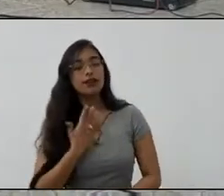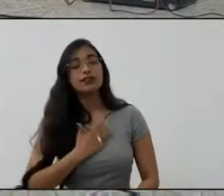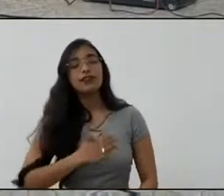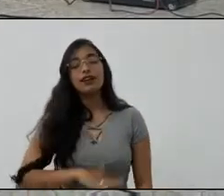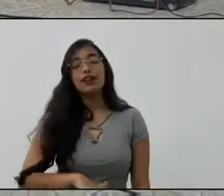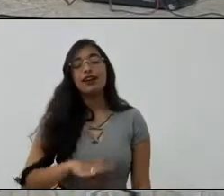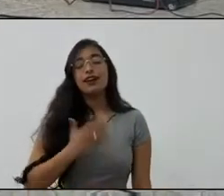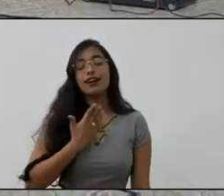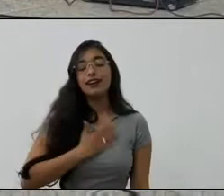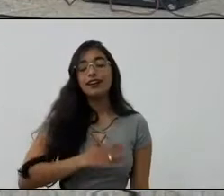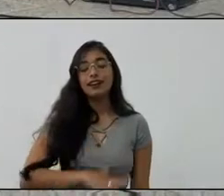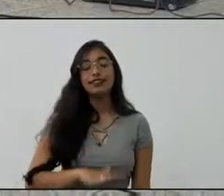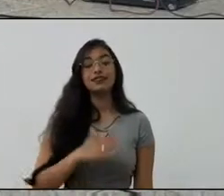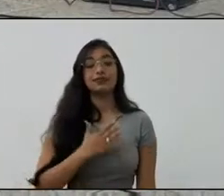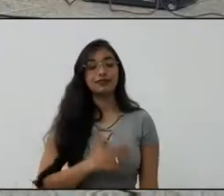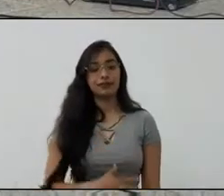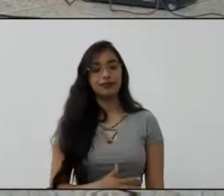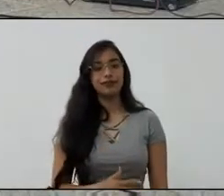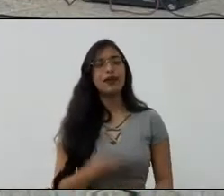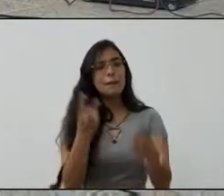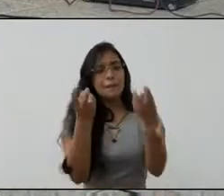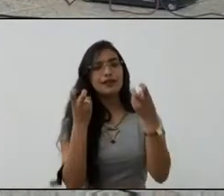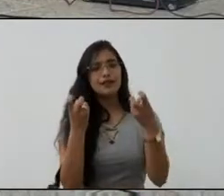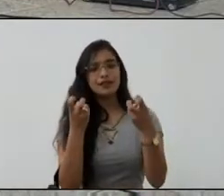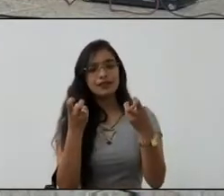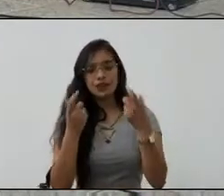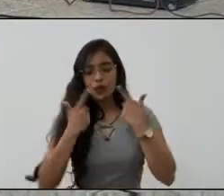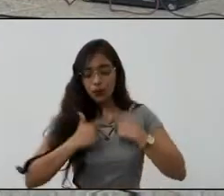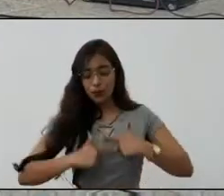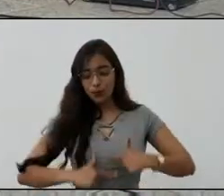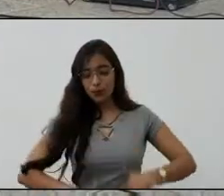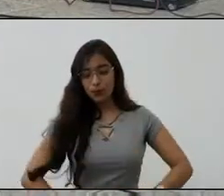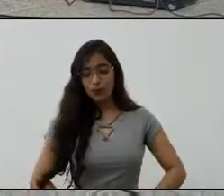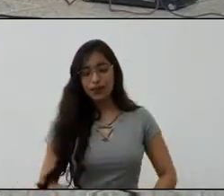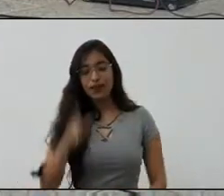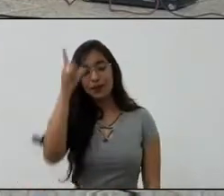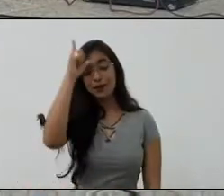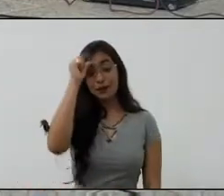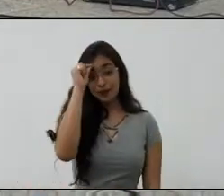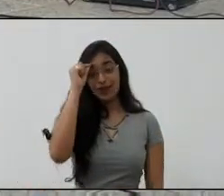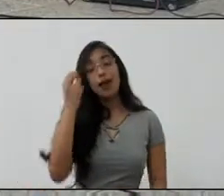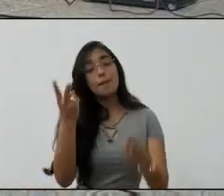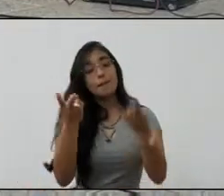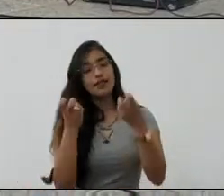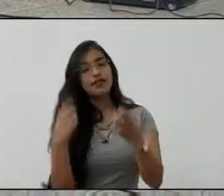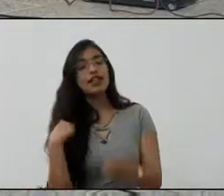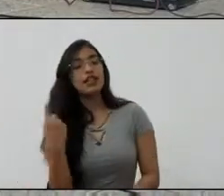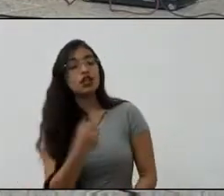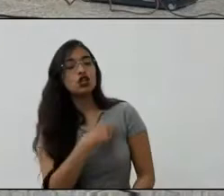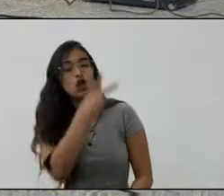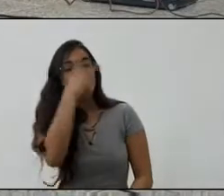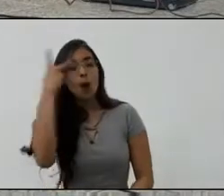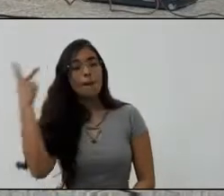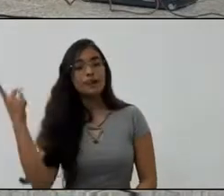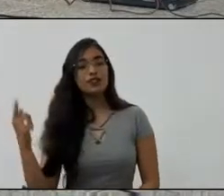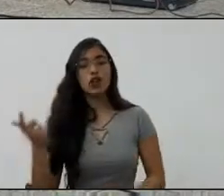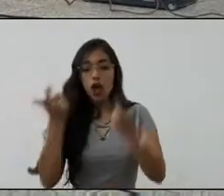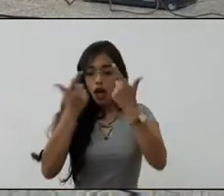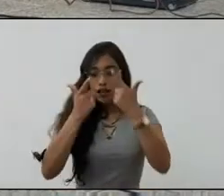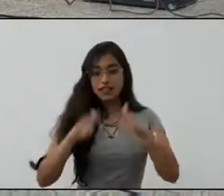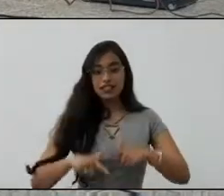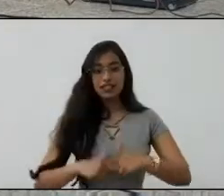tranquilas. Ó, irmãos queridos, nós somos as pessoas mais sortudas